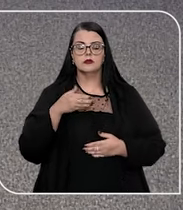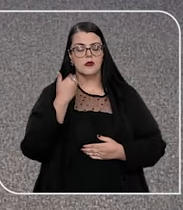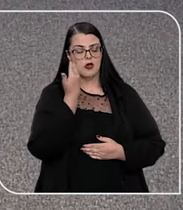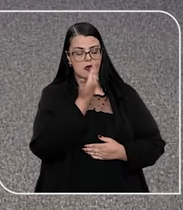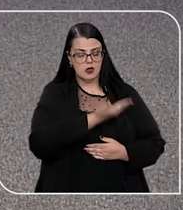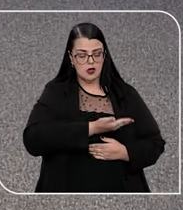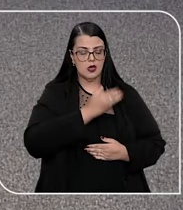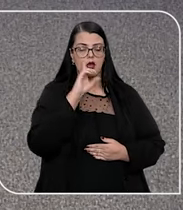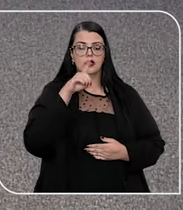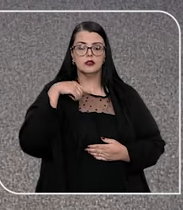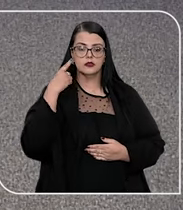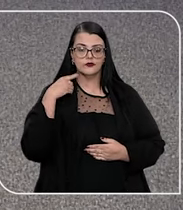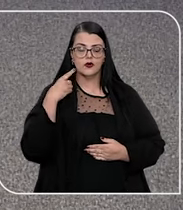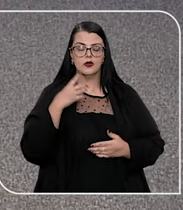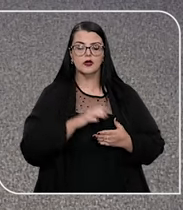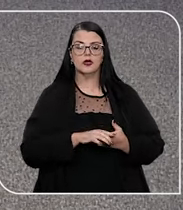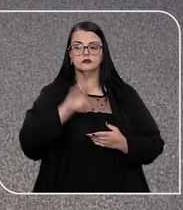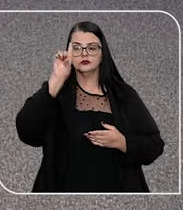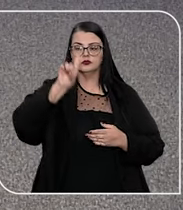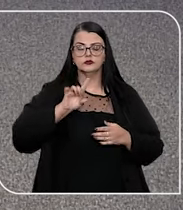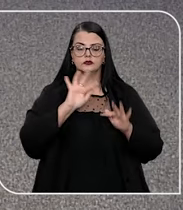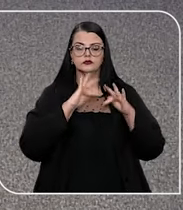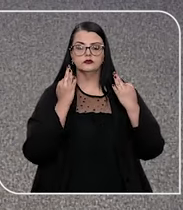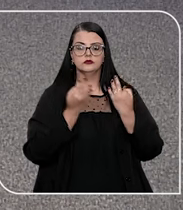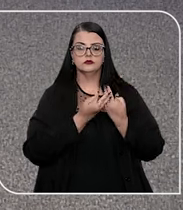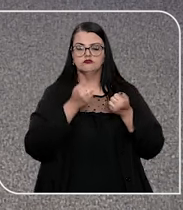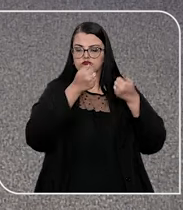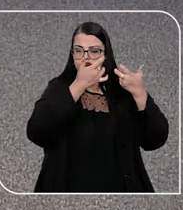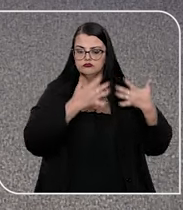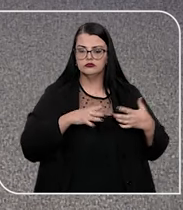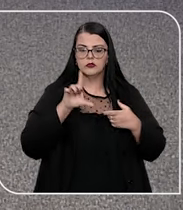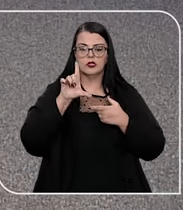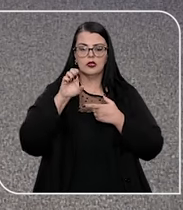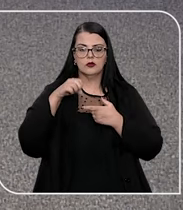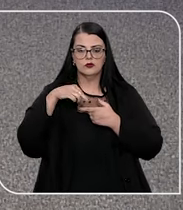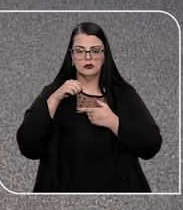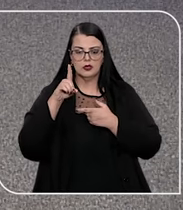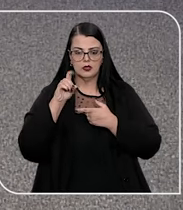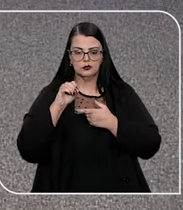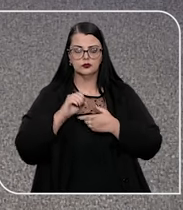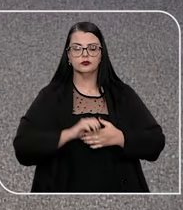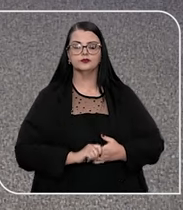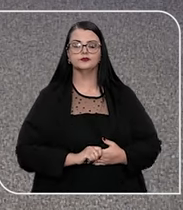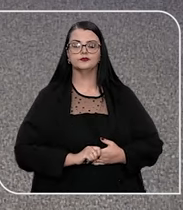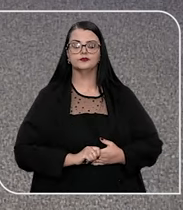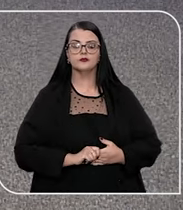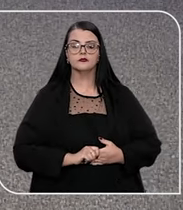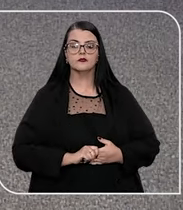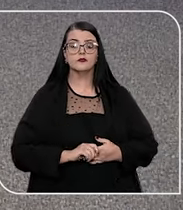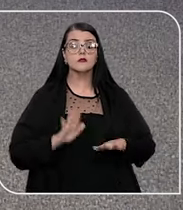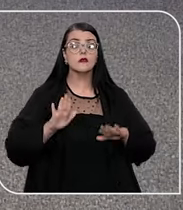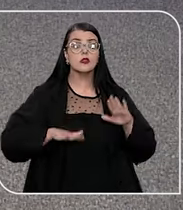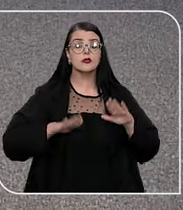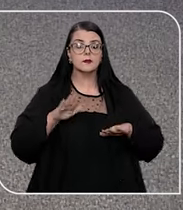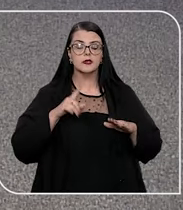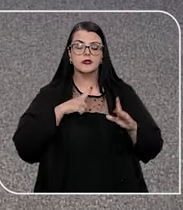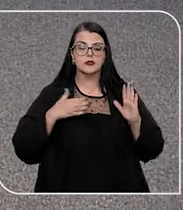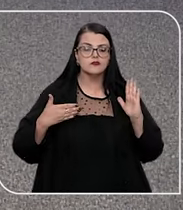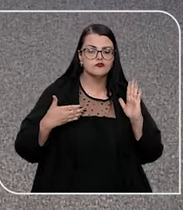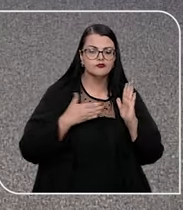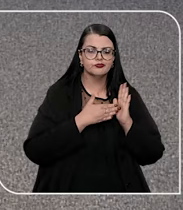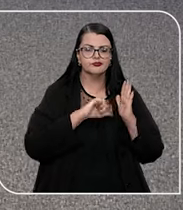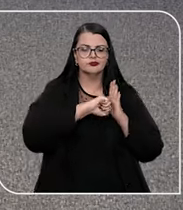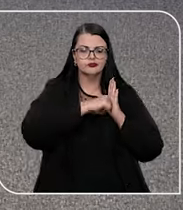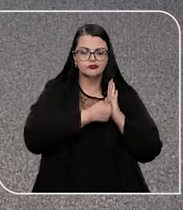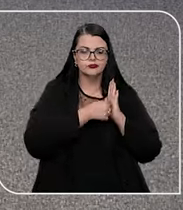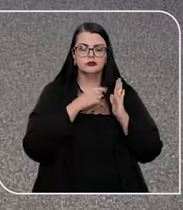Vamos ouvir o advogado especialista em direito de família e sucessões Leonardo Carvalho geralmente a